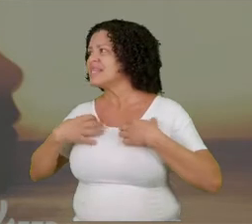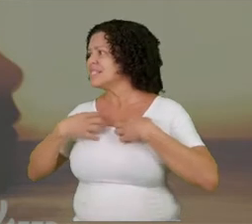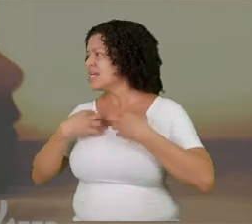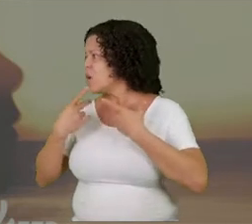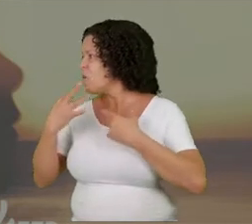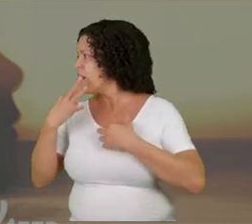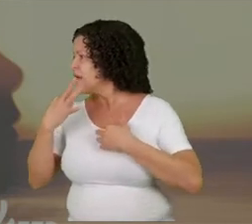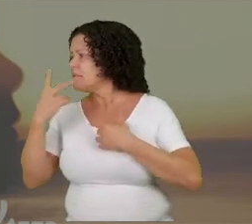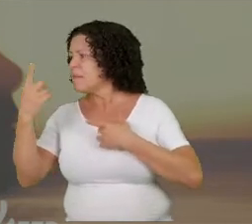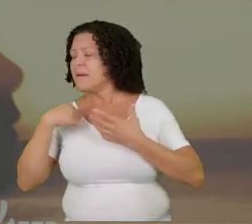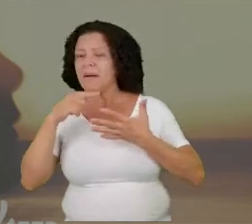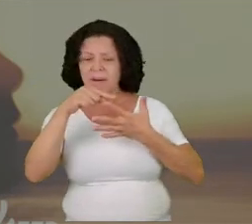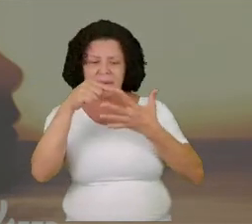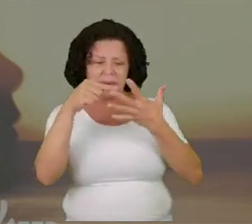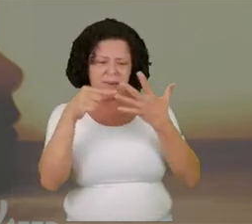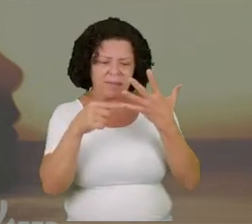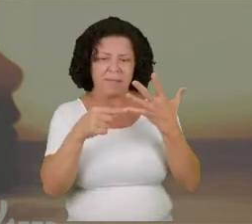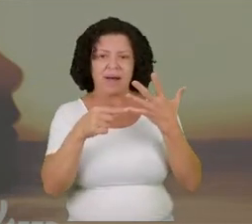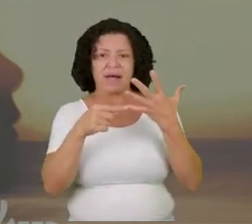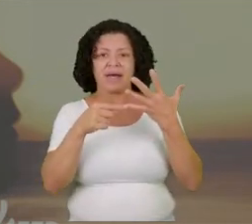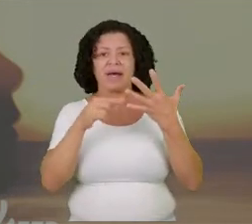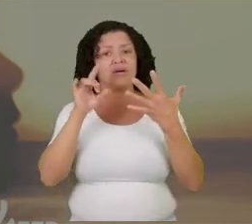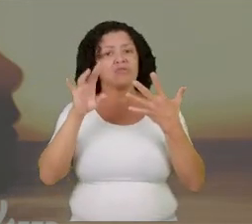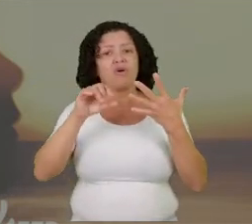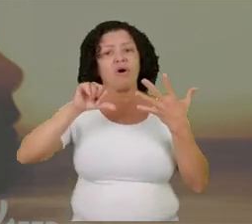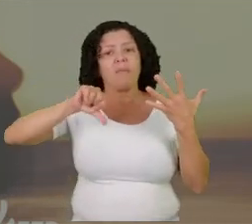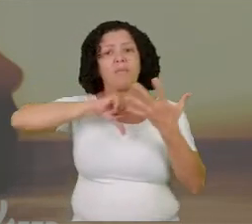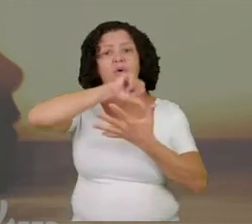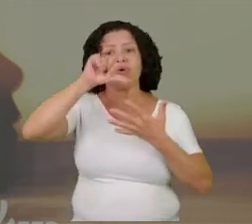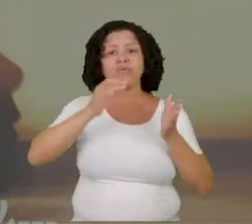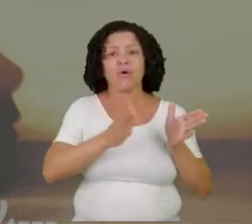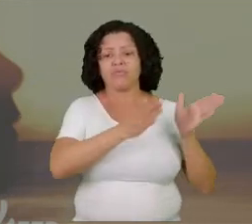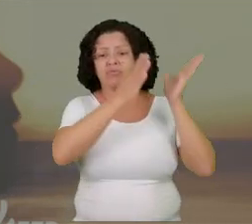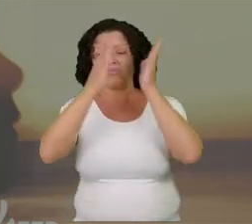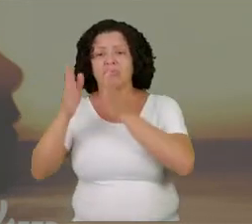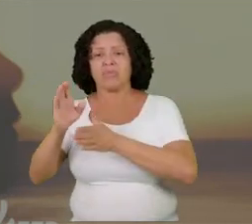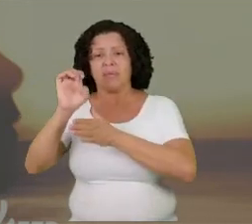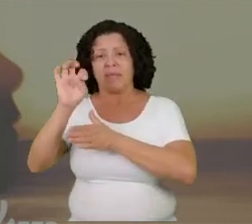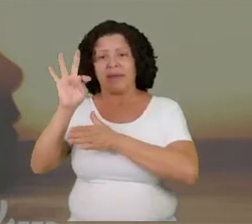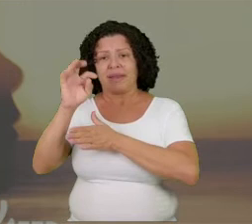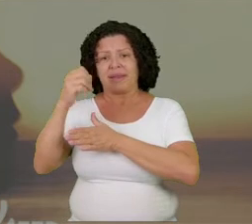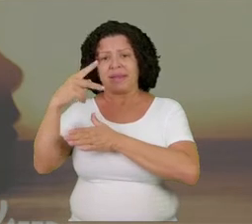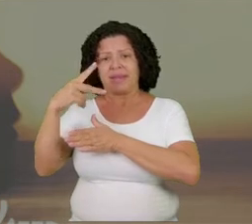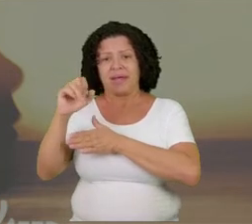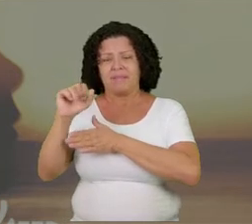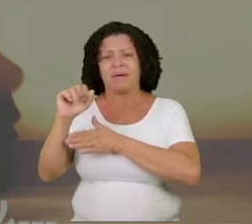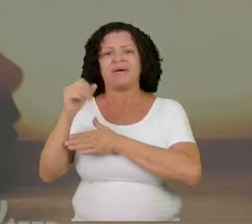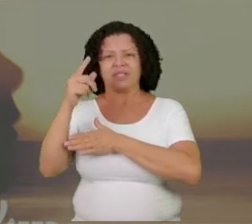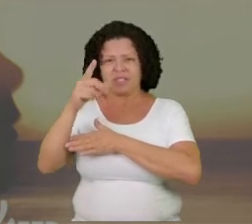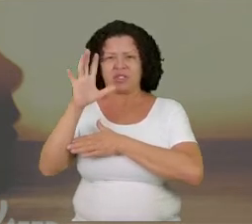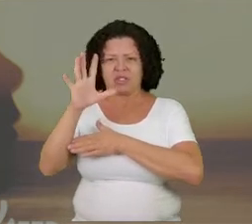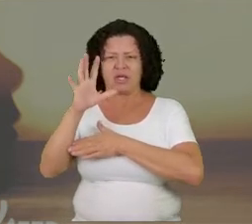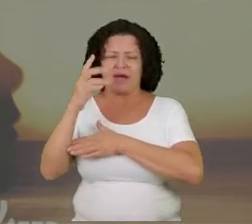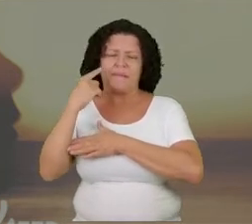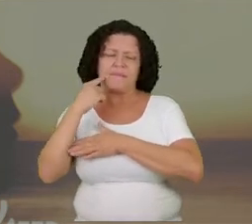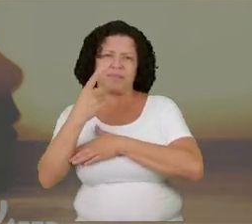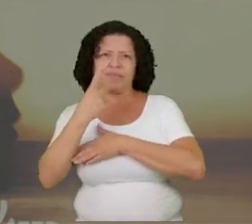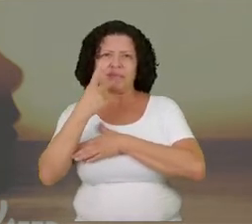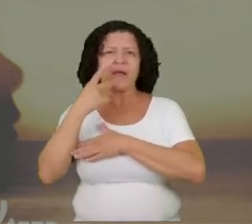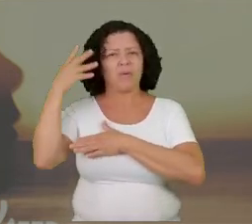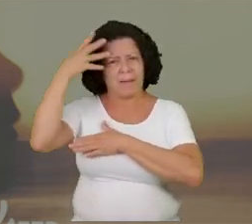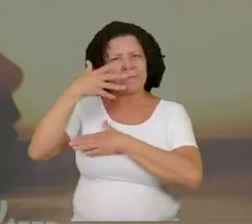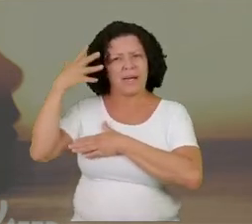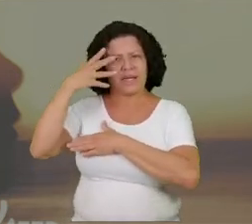mesmas coisas, né? E vamos agora iniciar uma nova etapa. Vale lembrar, vocês já devem ter ouvido falar isso em